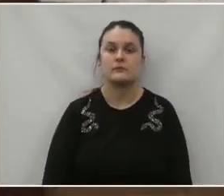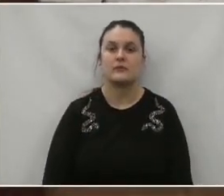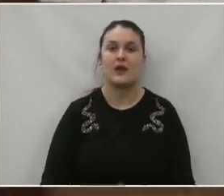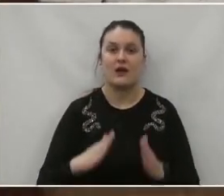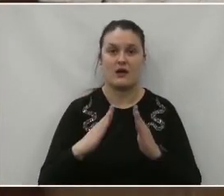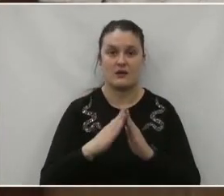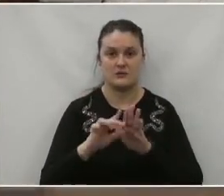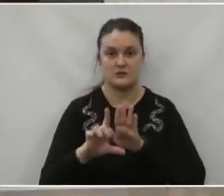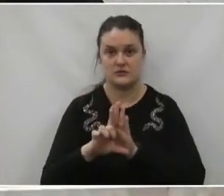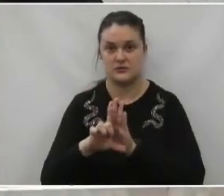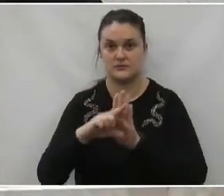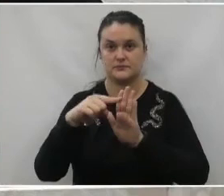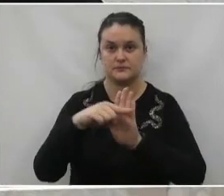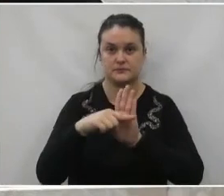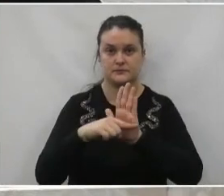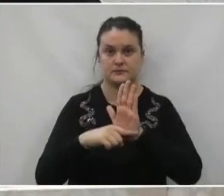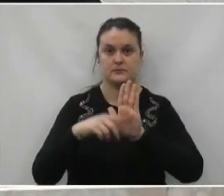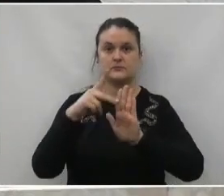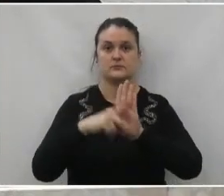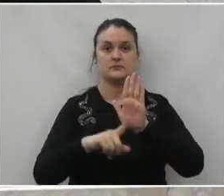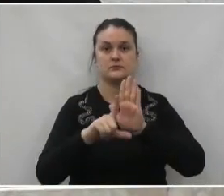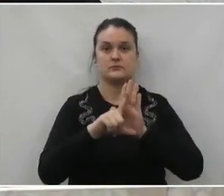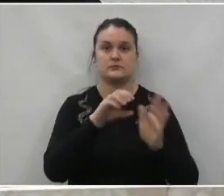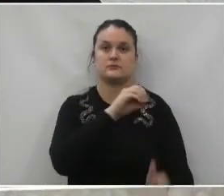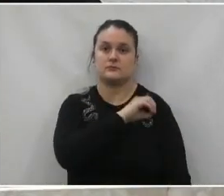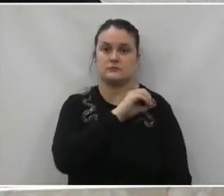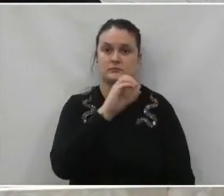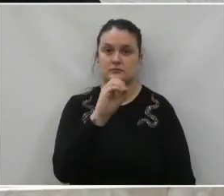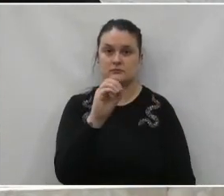Matéria do Legislativo. Projeto de Lei Ordinária número